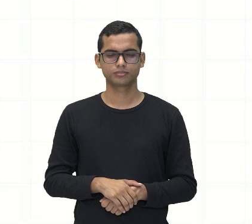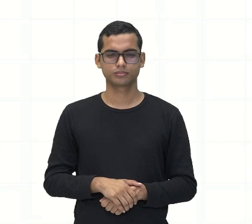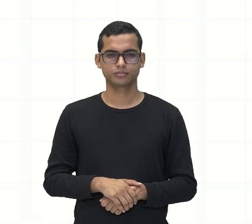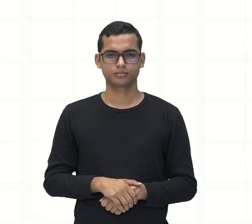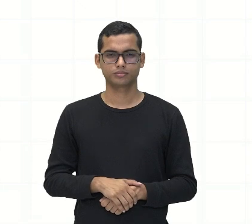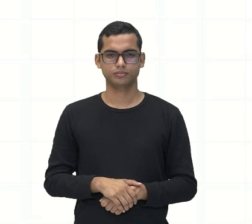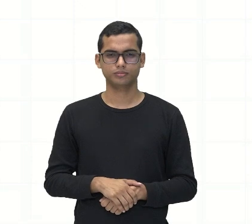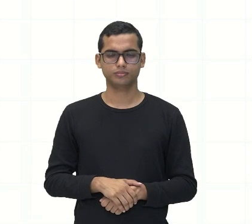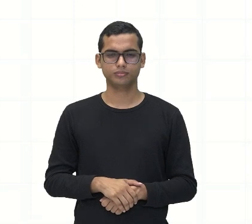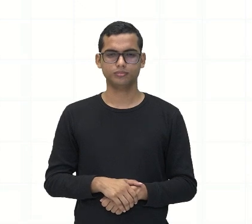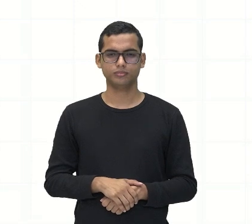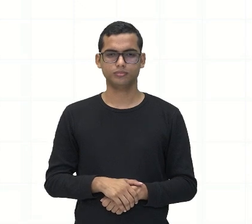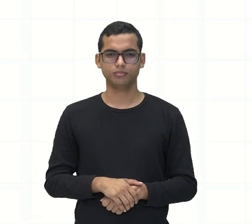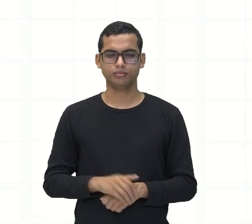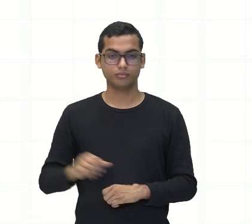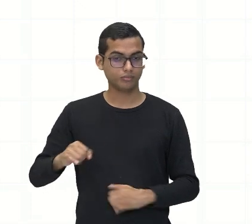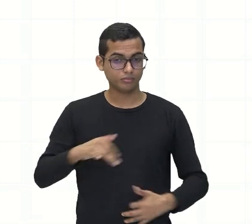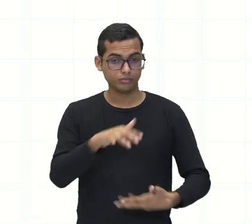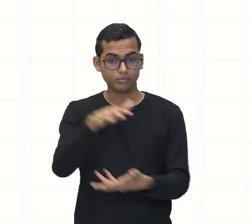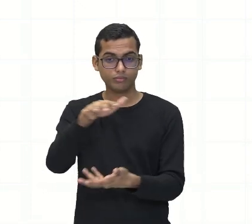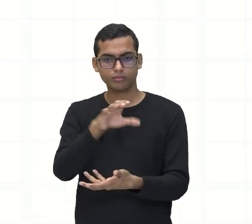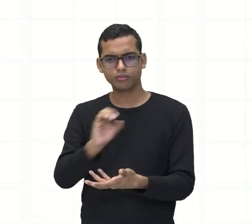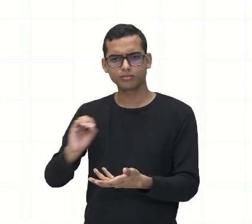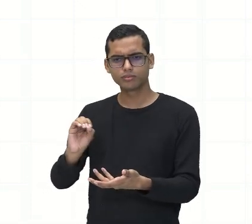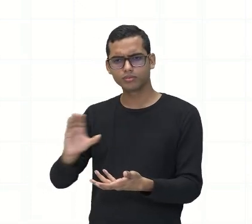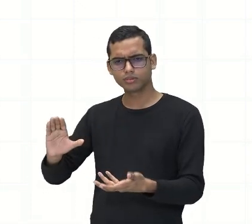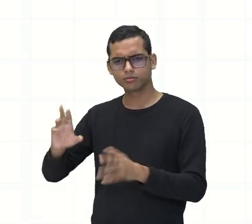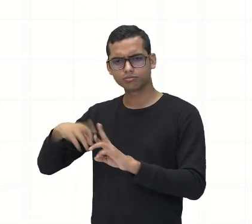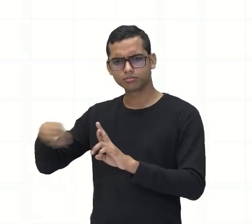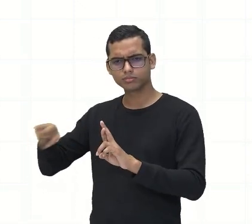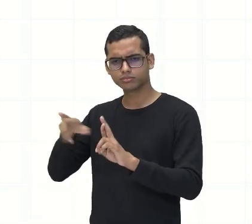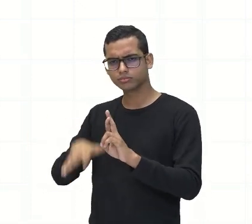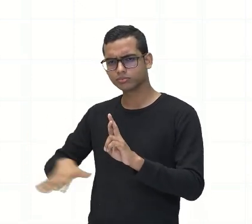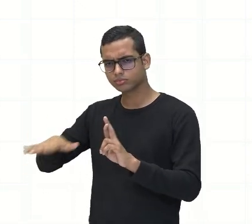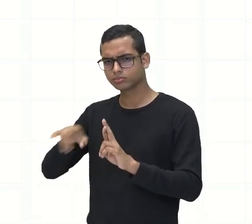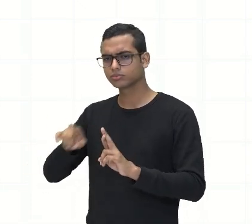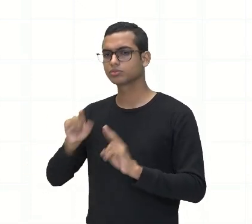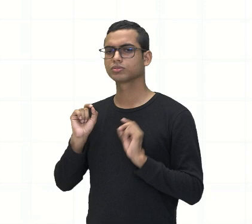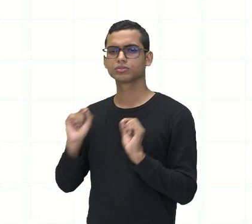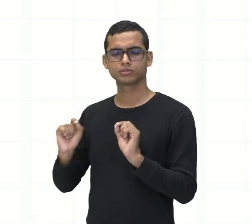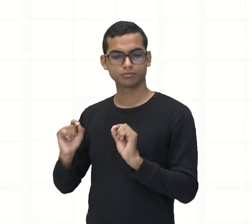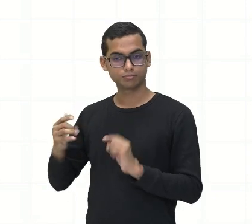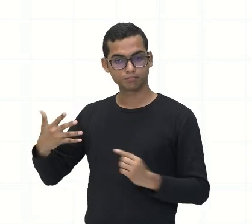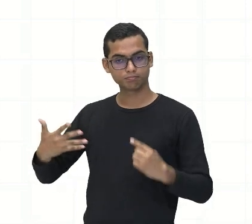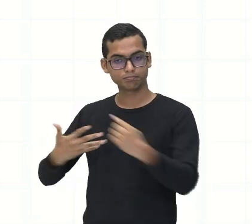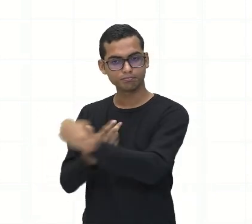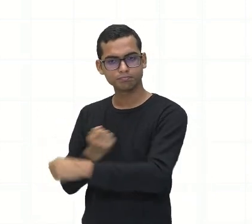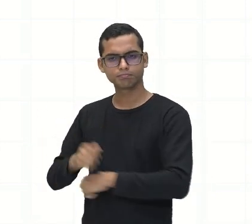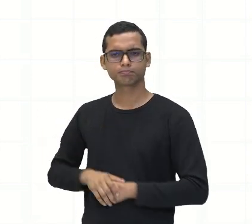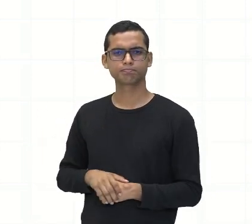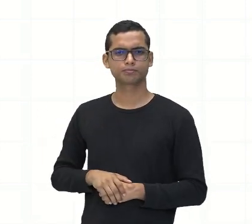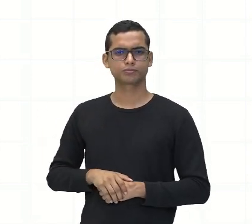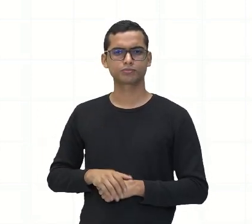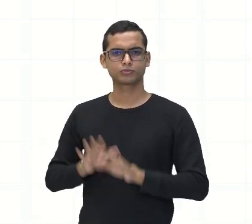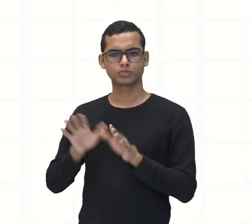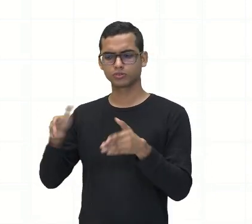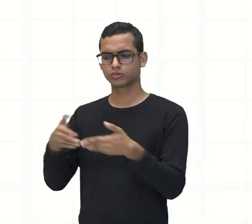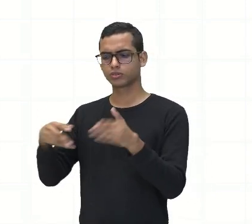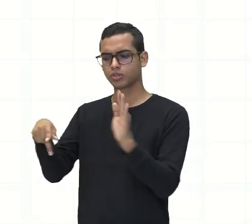que as religiões ocidentais, elas vão, de certa forma, prezar por esse fenômeno